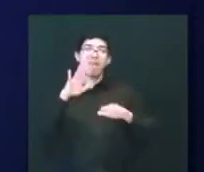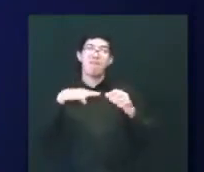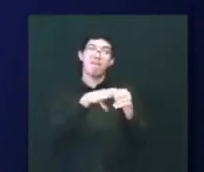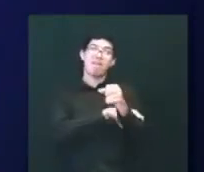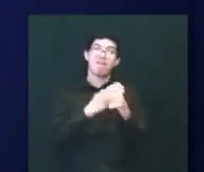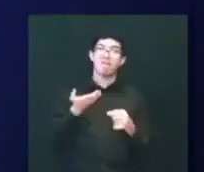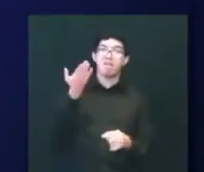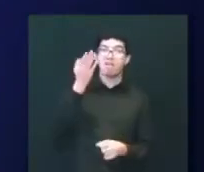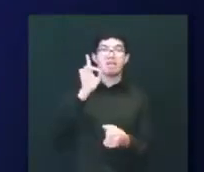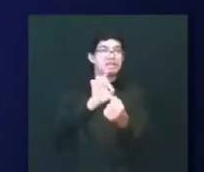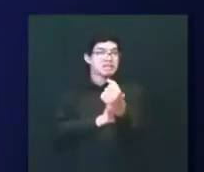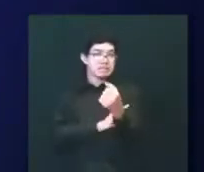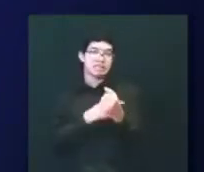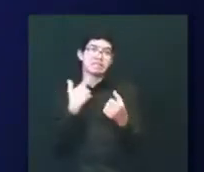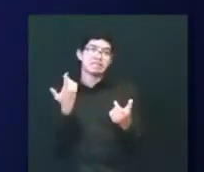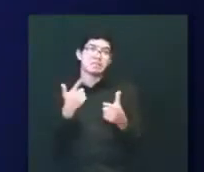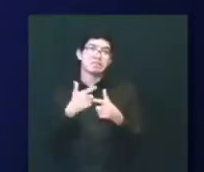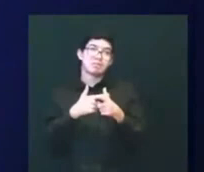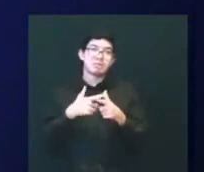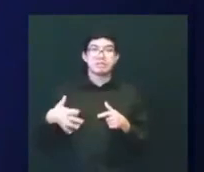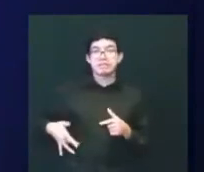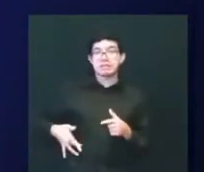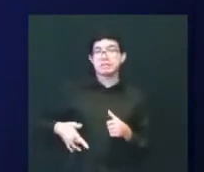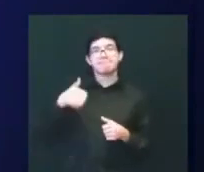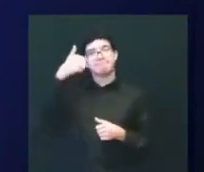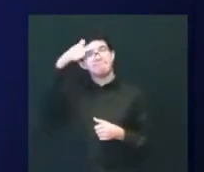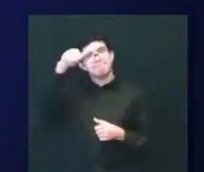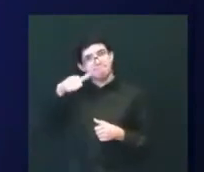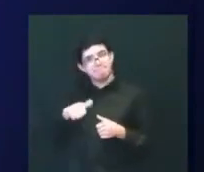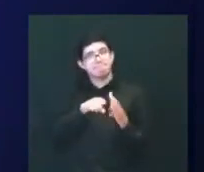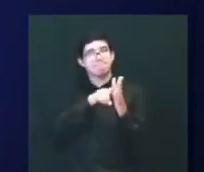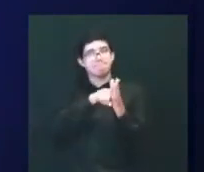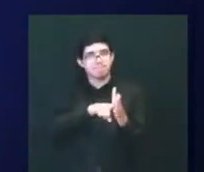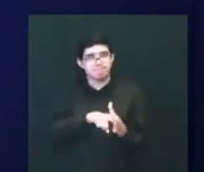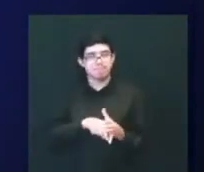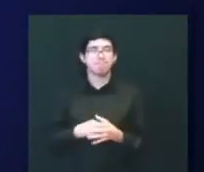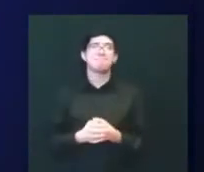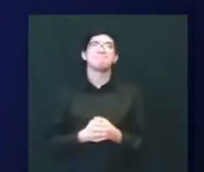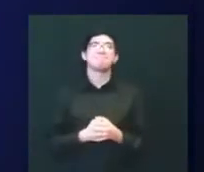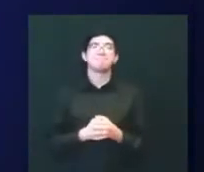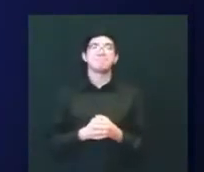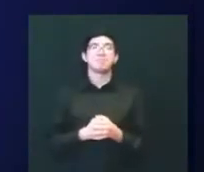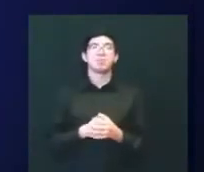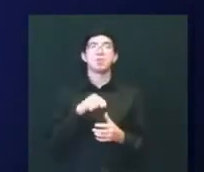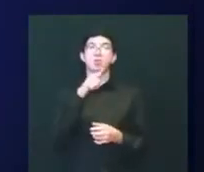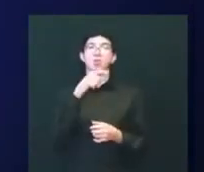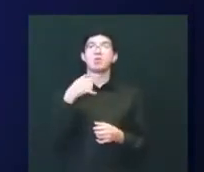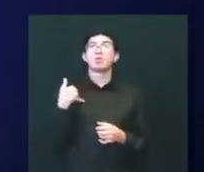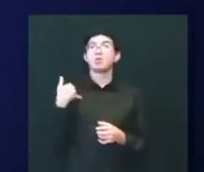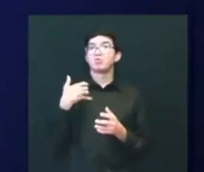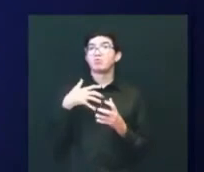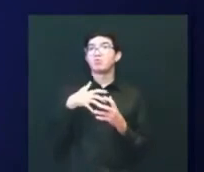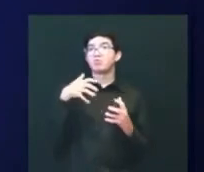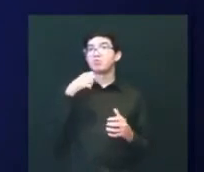tem diabetes, tem algum probleminha no rim, então tem que ser avaliado tudo. Aí tem outro detalhe. O senhor já é idoso, tem quantos